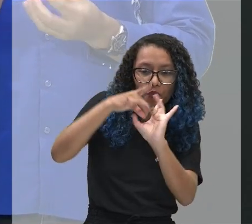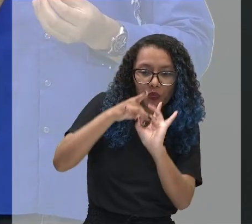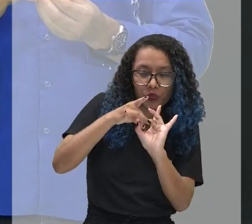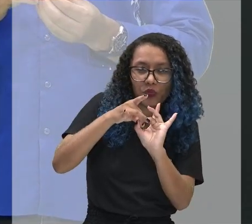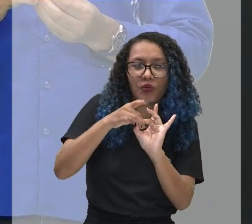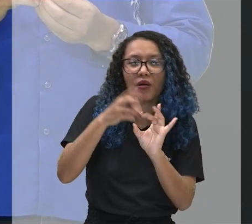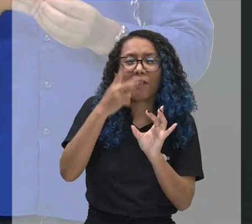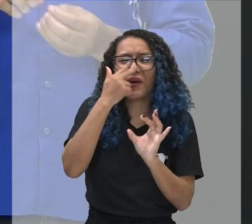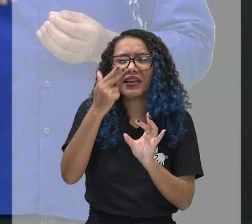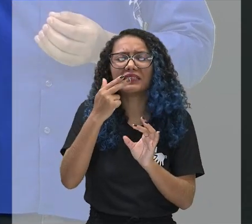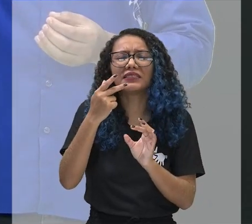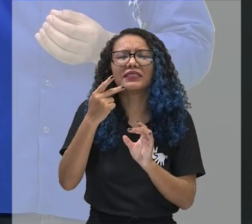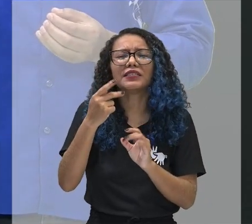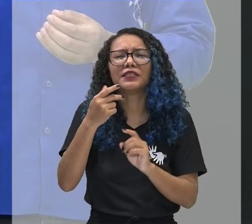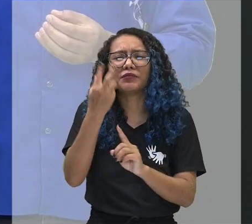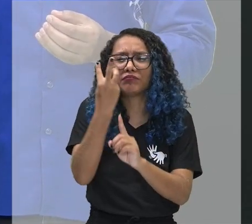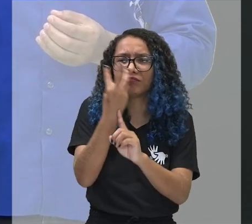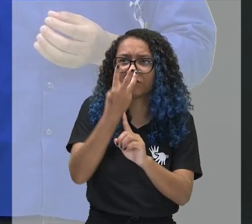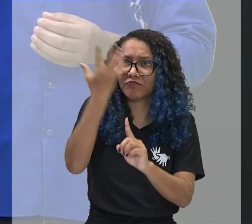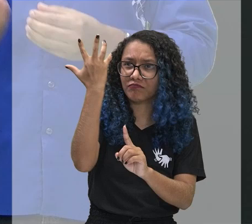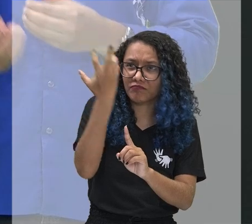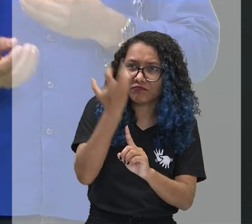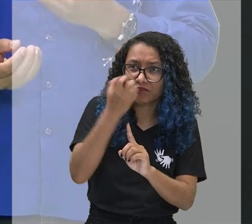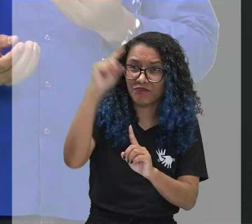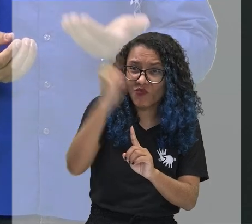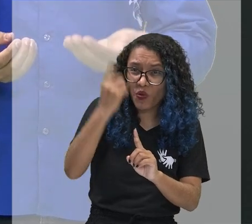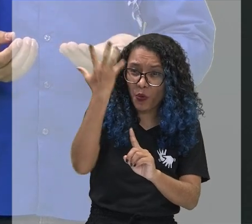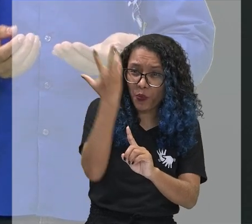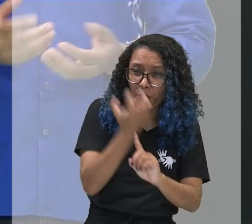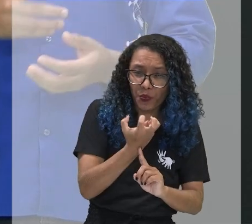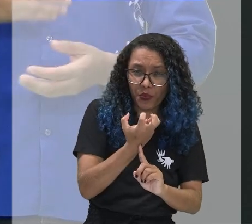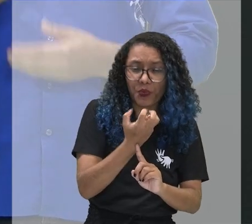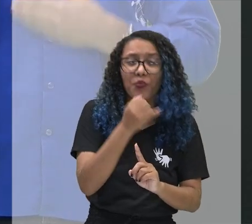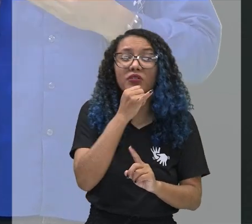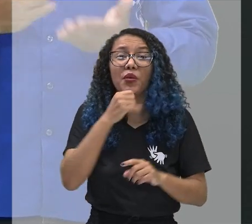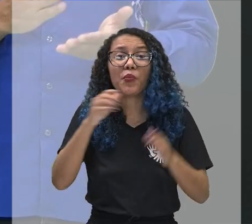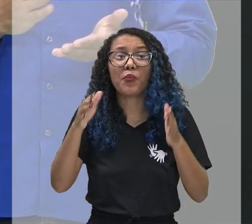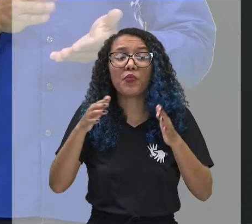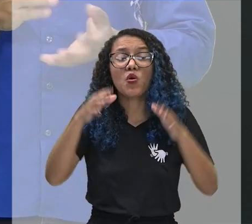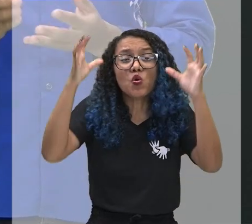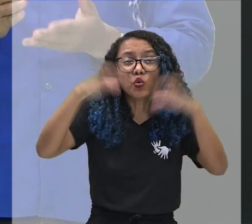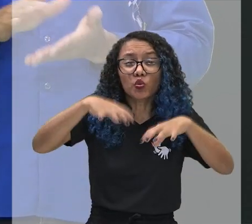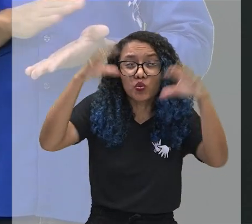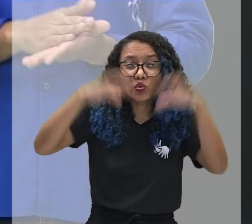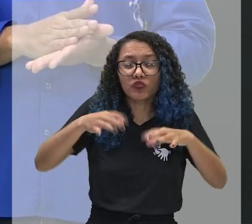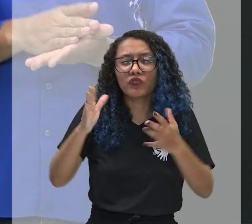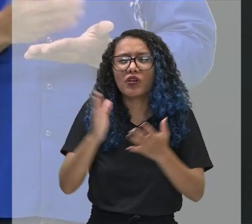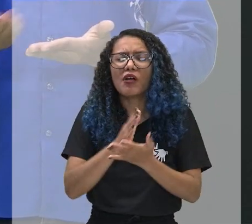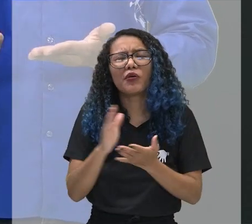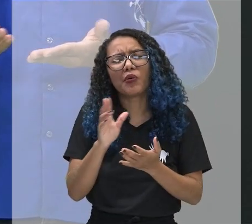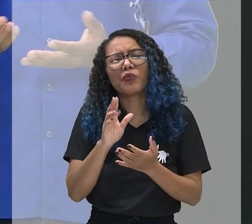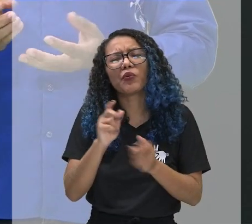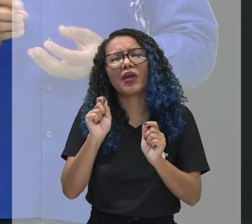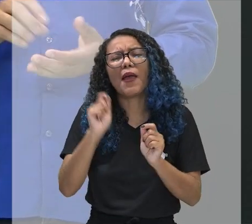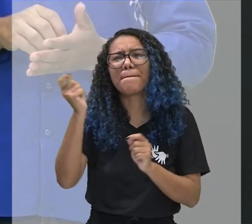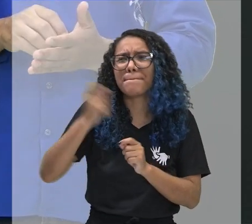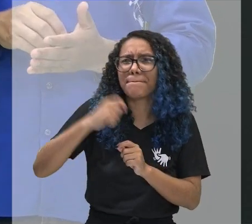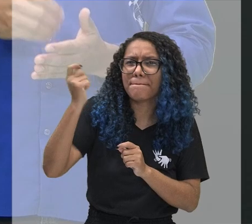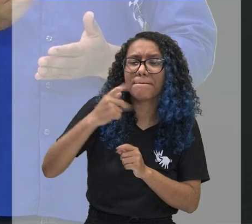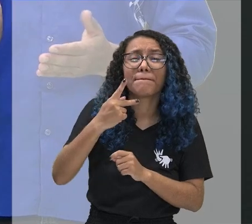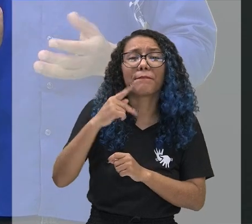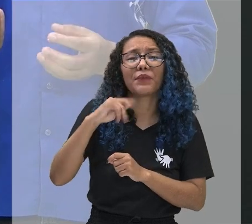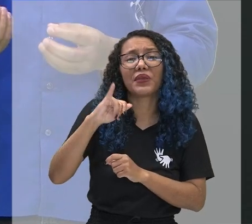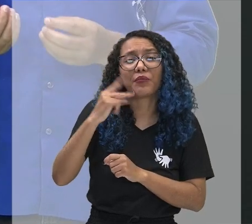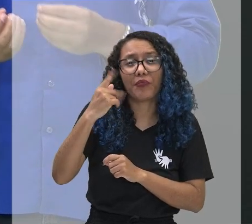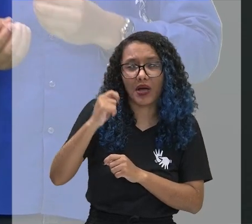um para-raios, né? A pipa ficou elevada durante uma tempestade, né? Algumas pessoas chamam de papagaio, né? Pipa ou papagaio, ela